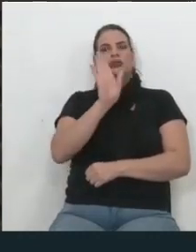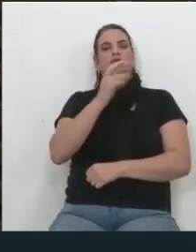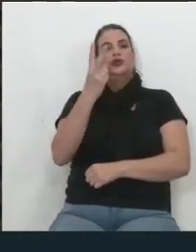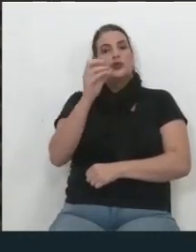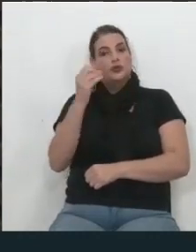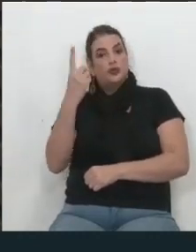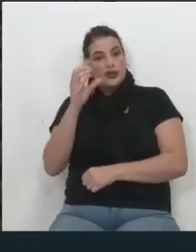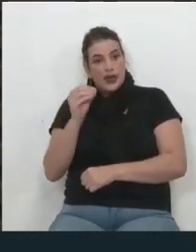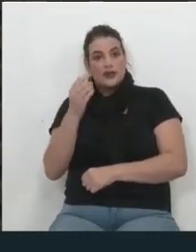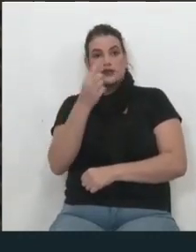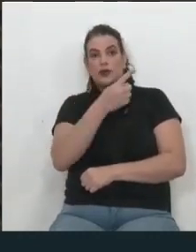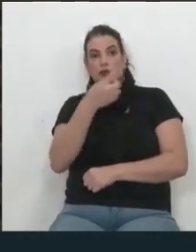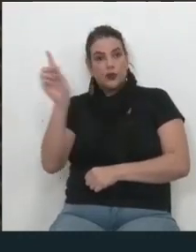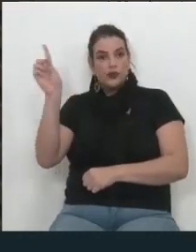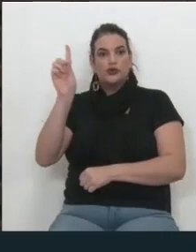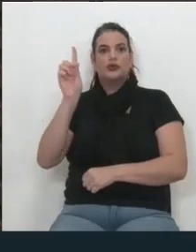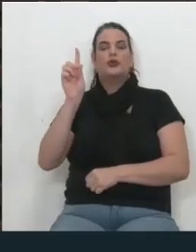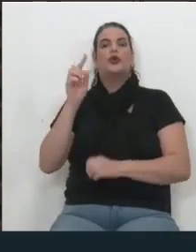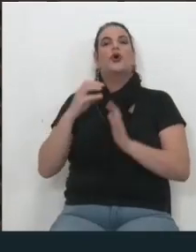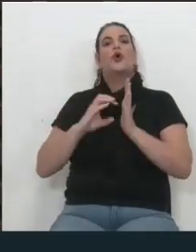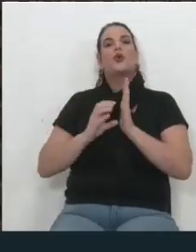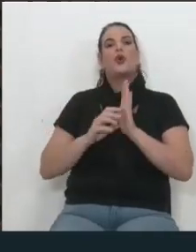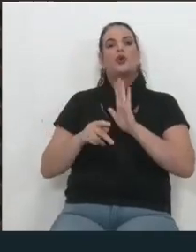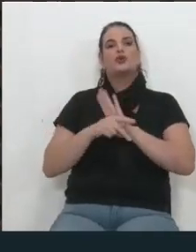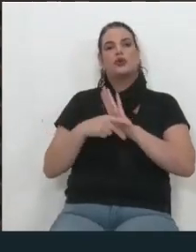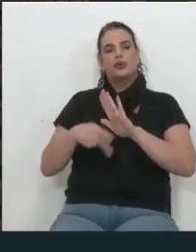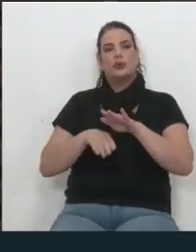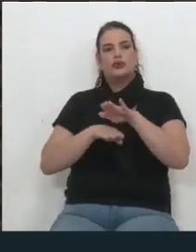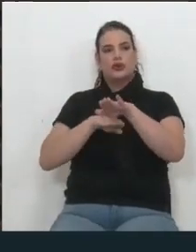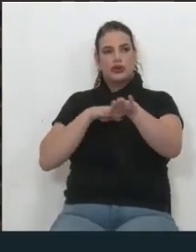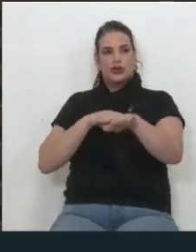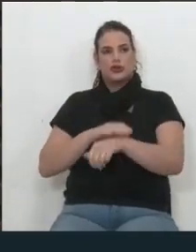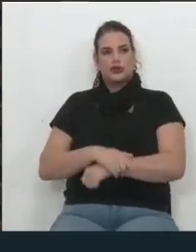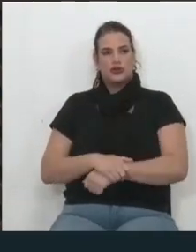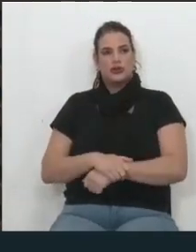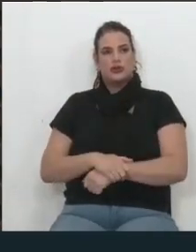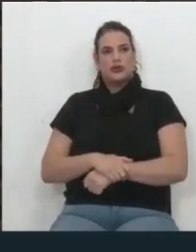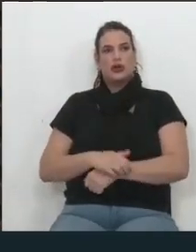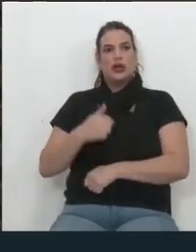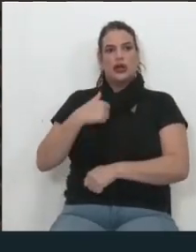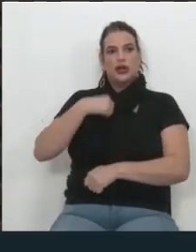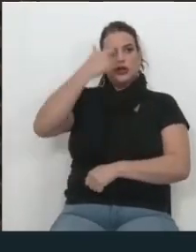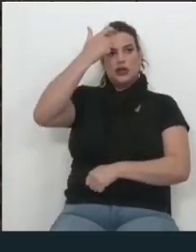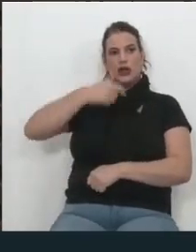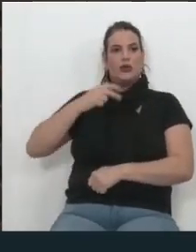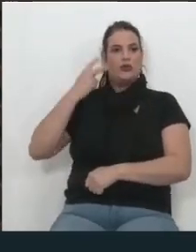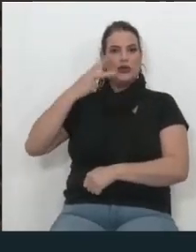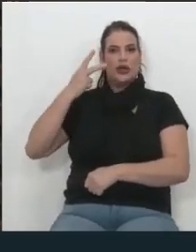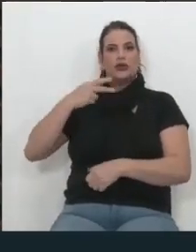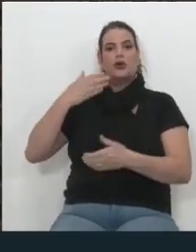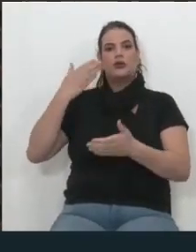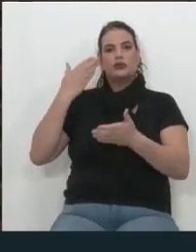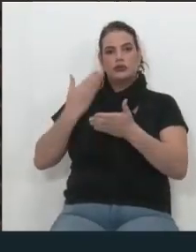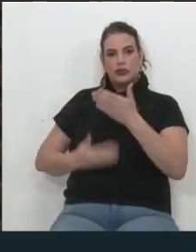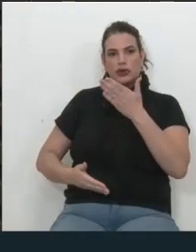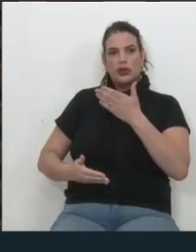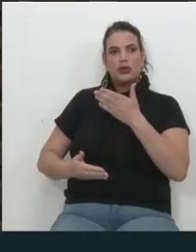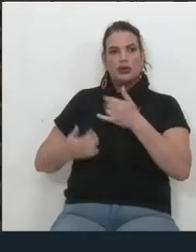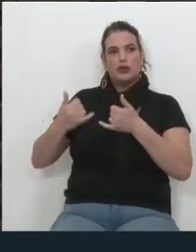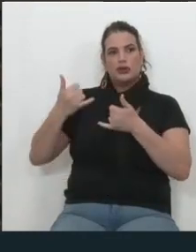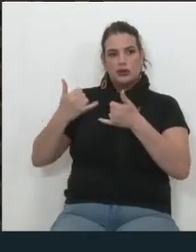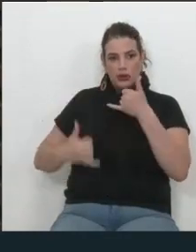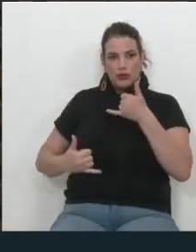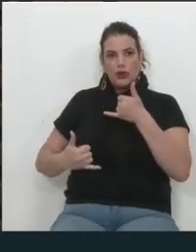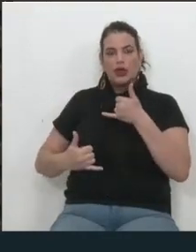foi 2010, o último concurso de trânsito, e onde esse vereador aqui derrubou o concurso. mas eu derrubei o concurso por algumas irregularidades. Já falei isso aqui na casa,